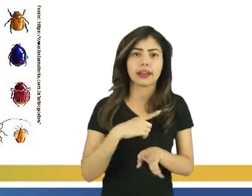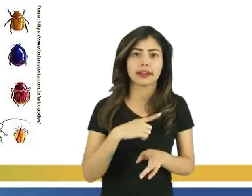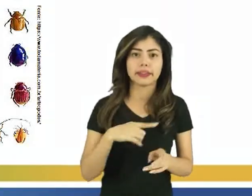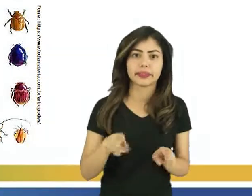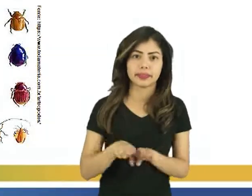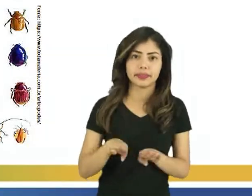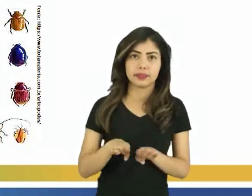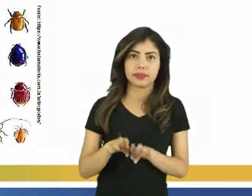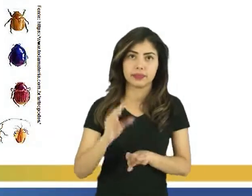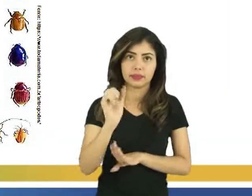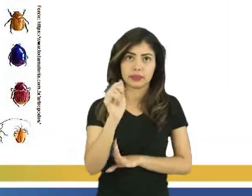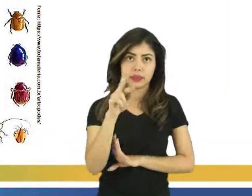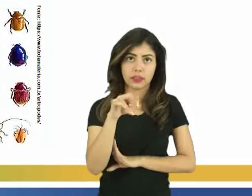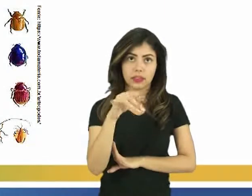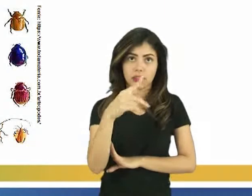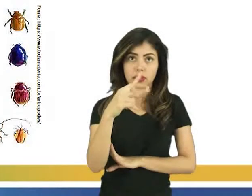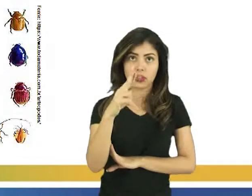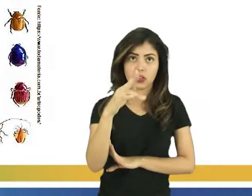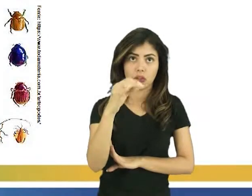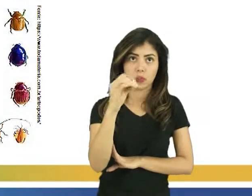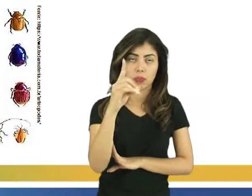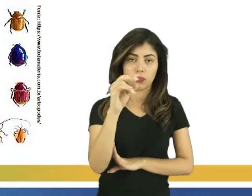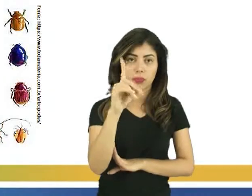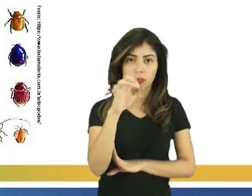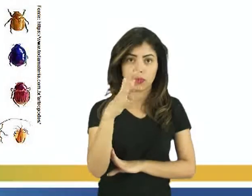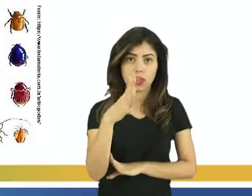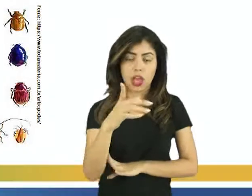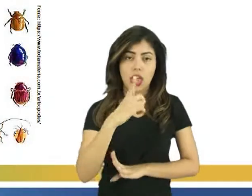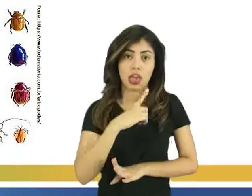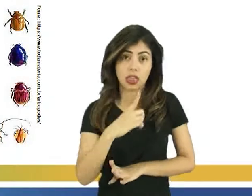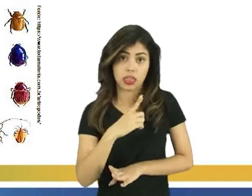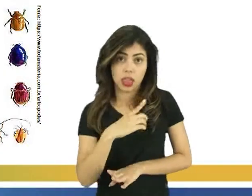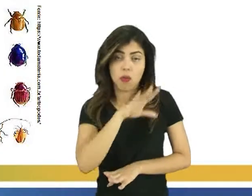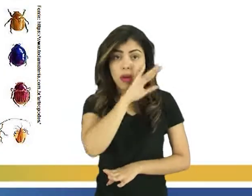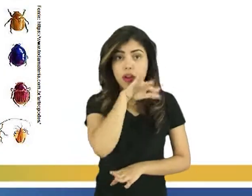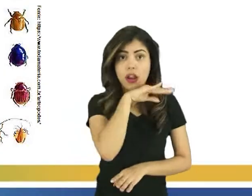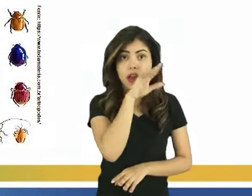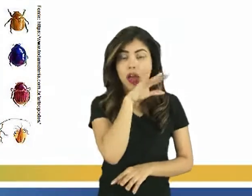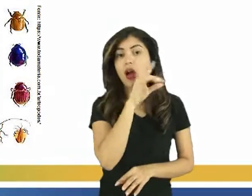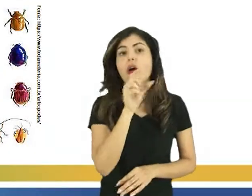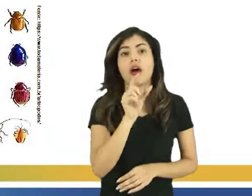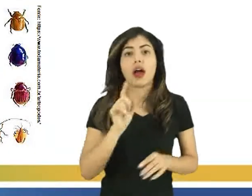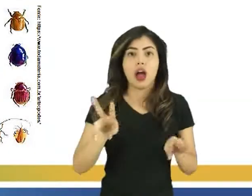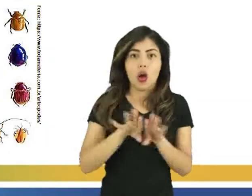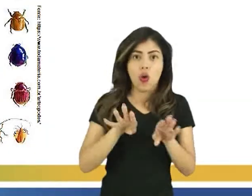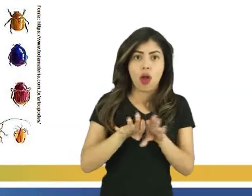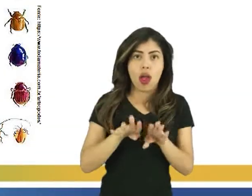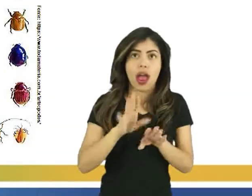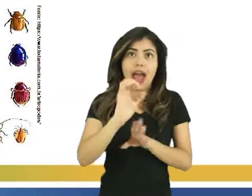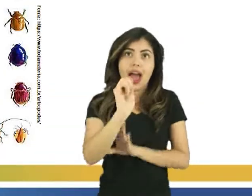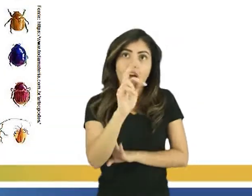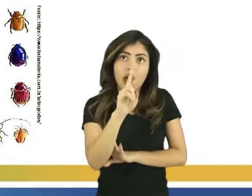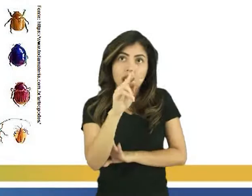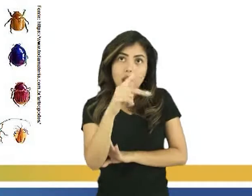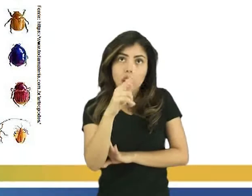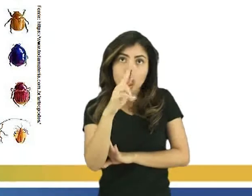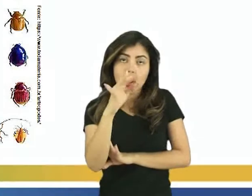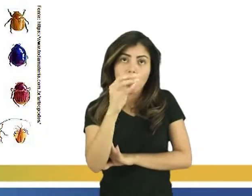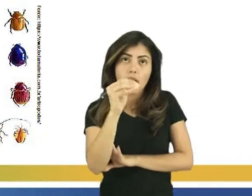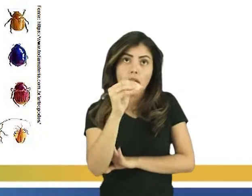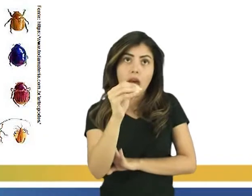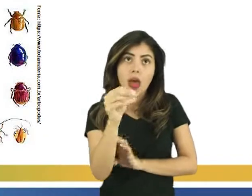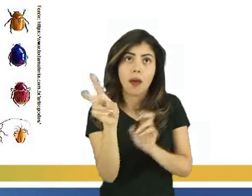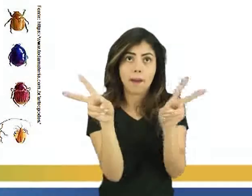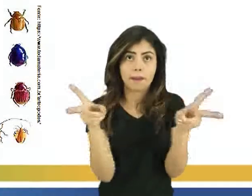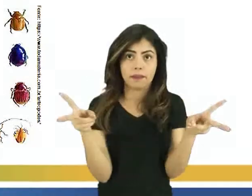filo Artrópoda, tá? São animais que possuem um tipo de articulação, tá? Por isso esse nome é artrópode, porque eles têm